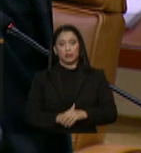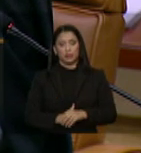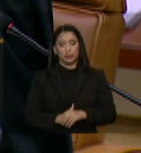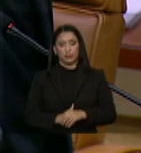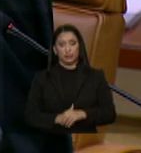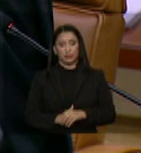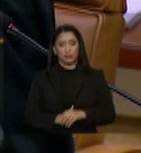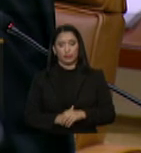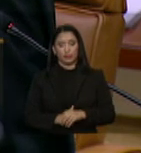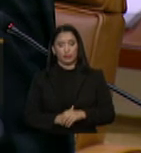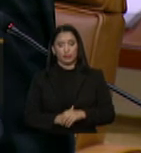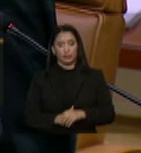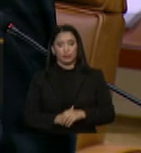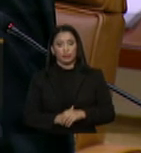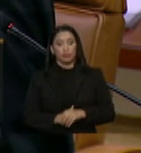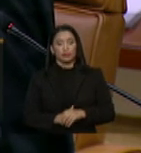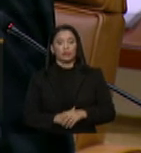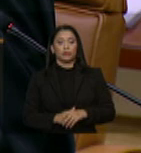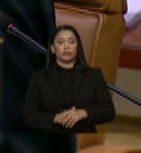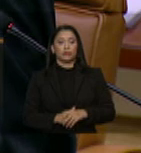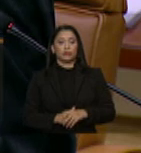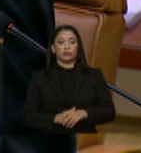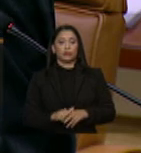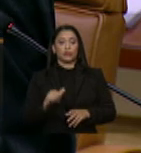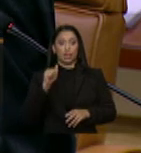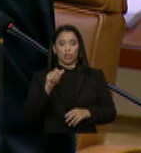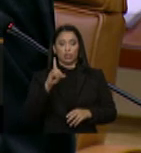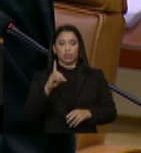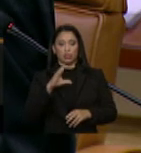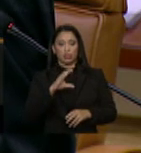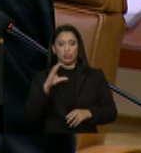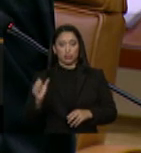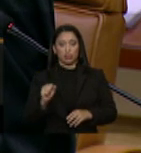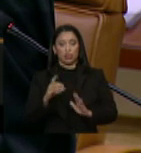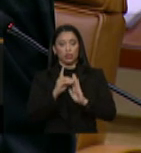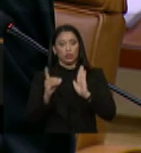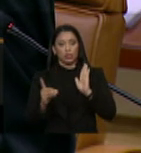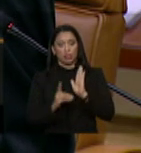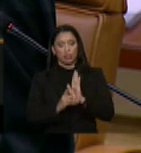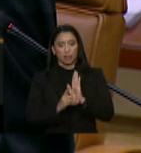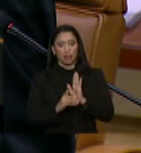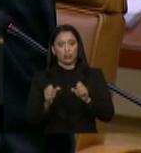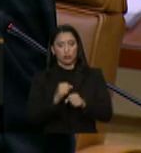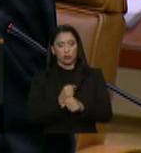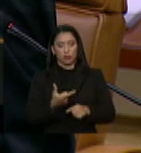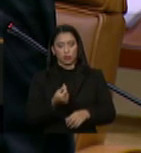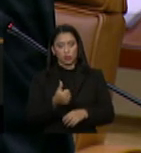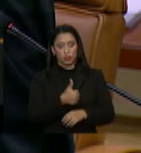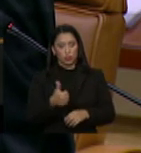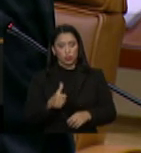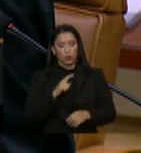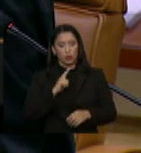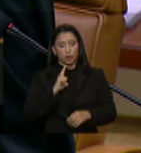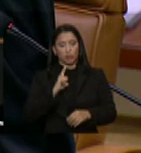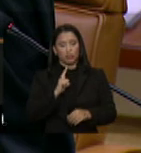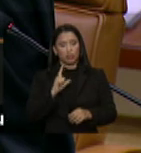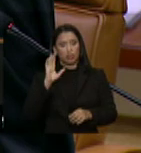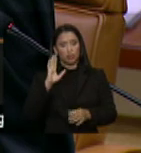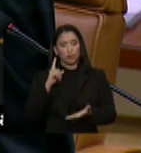declaração de constitucionalidade e o decreto executivo 3810 e 2001 que introduziu acordo